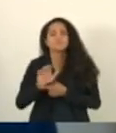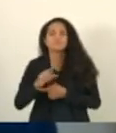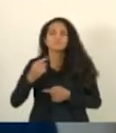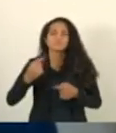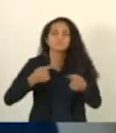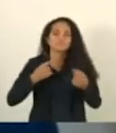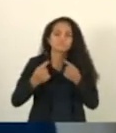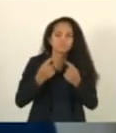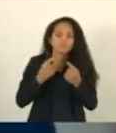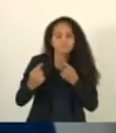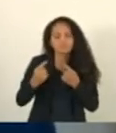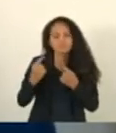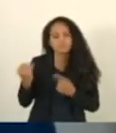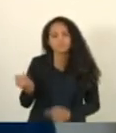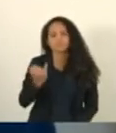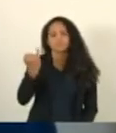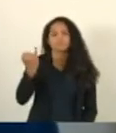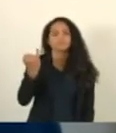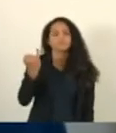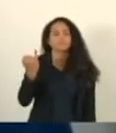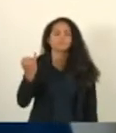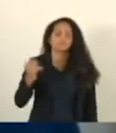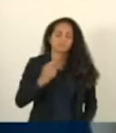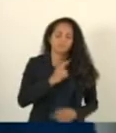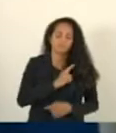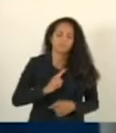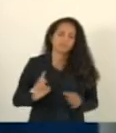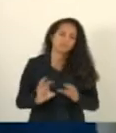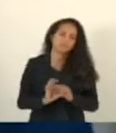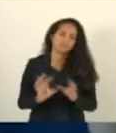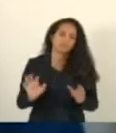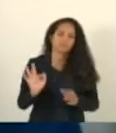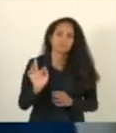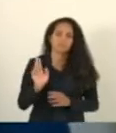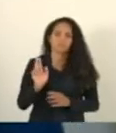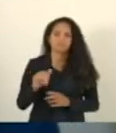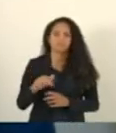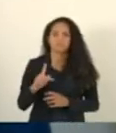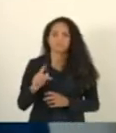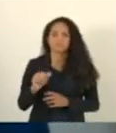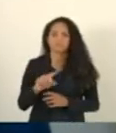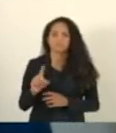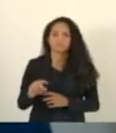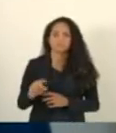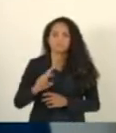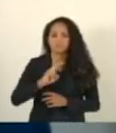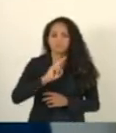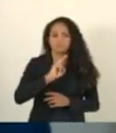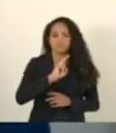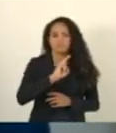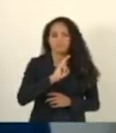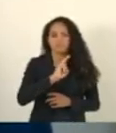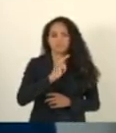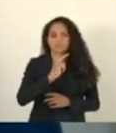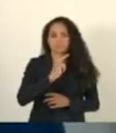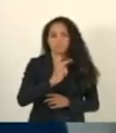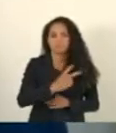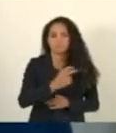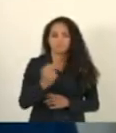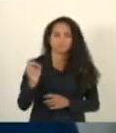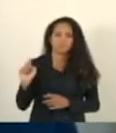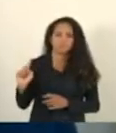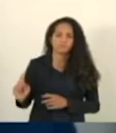conseguindo investimentos importantes. O governo disponibilizou também o FUNPAS, 200 milhões para todo o estado, e a gente viu